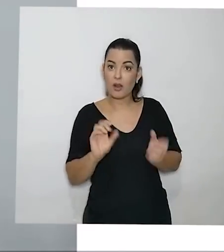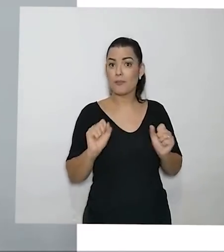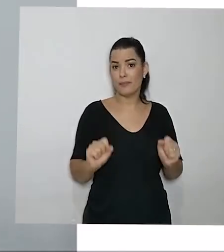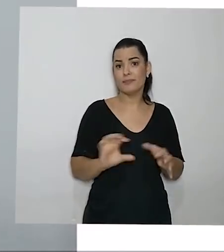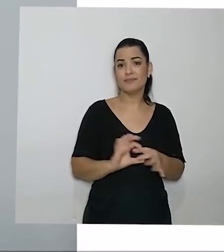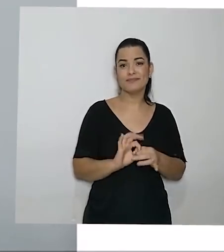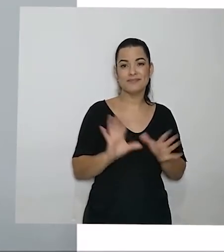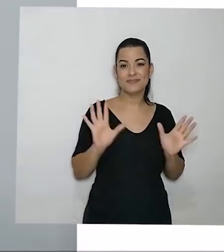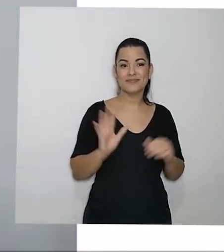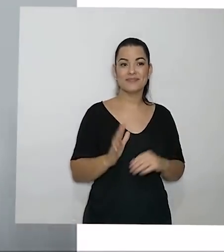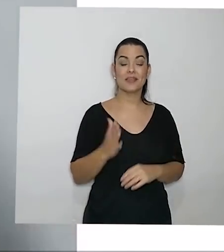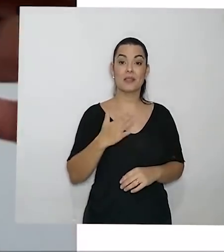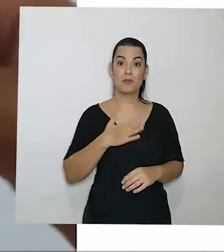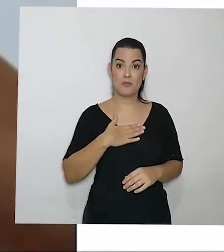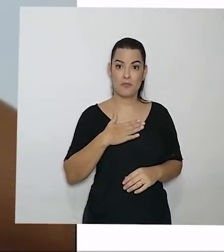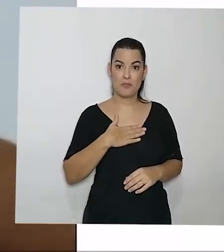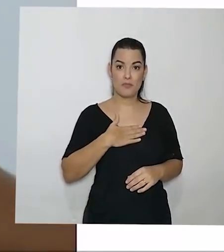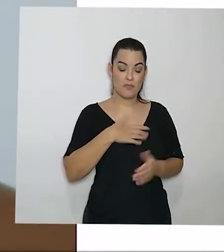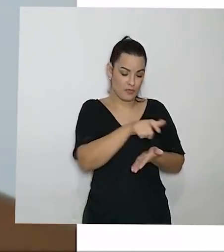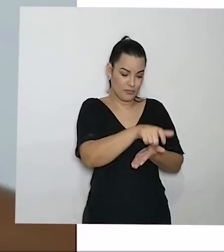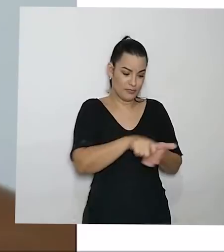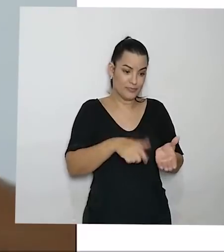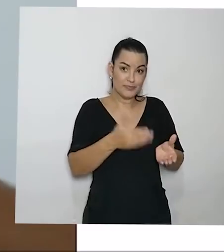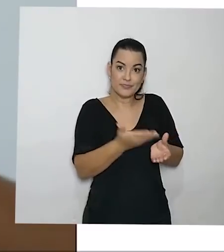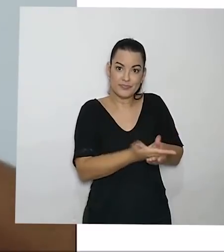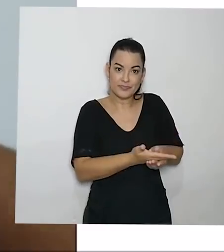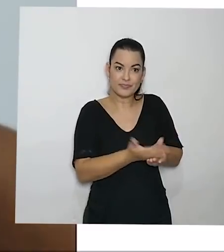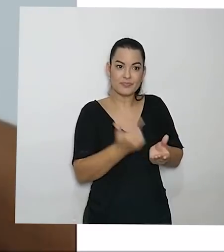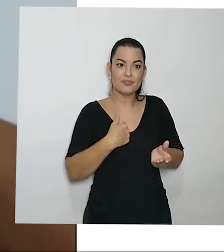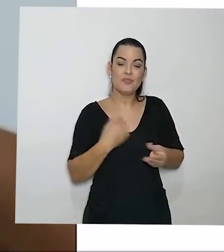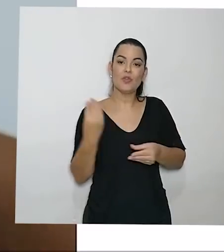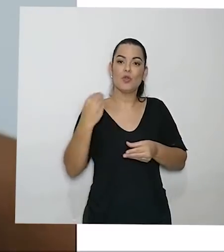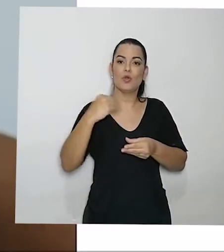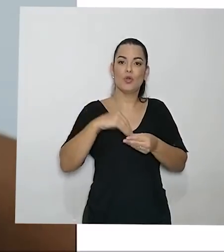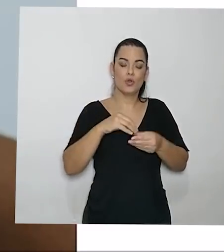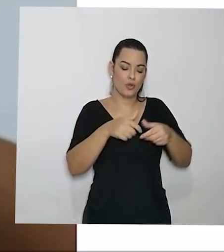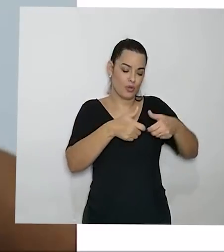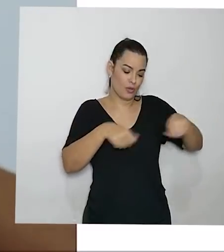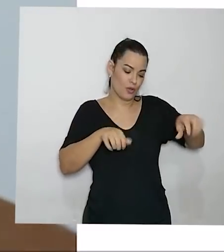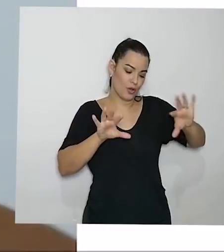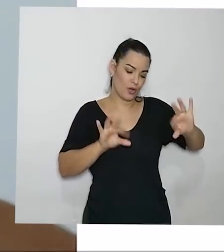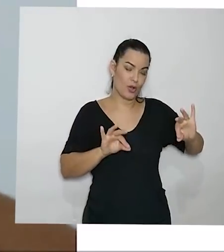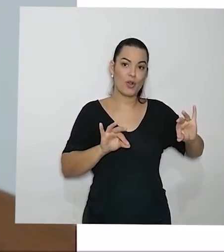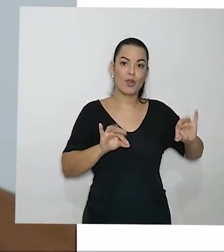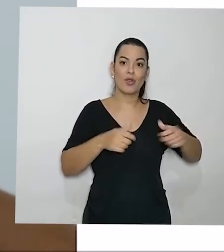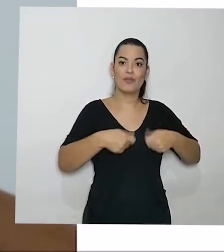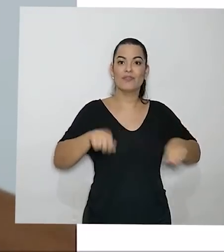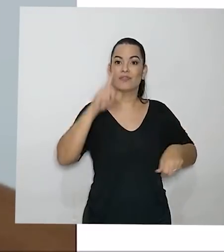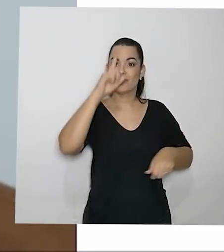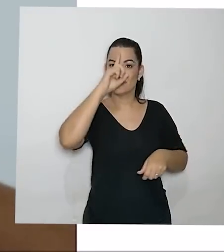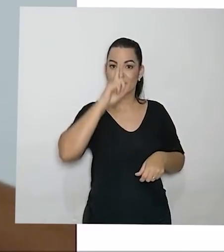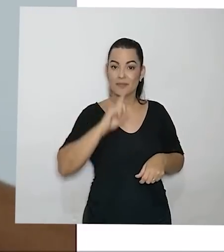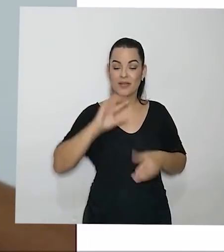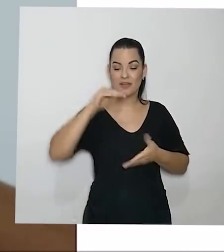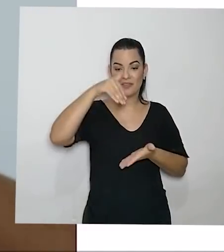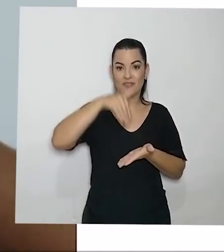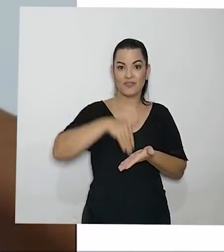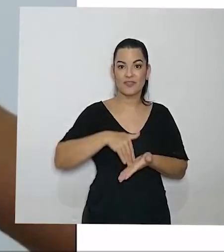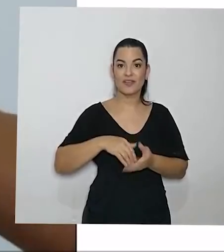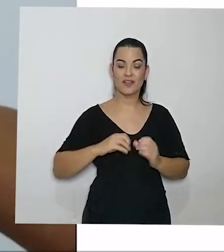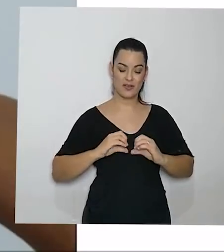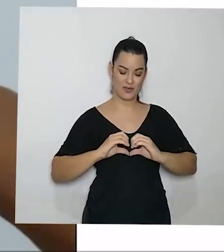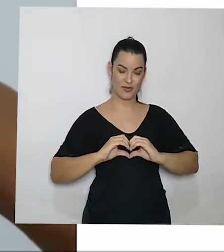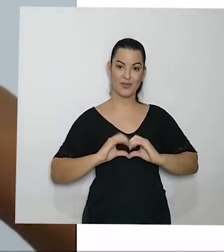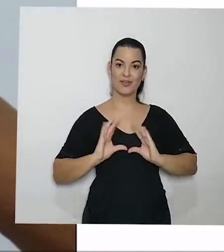meu marcador, eu coloquei a fita amarela aqui no final e fiz um coração. E eu furei com furador. Você